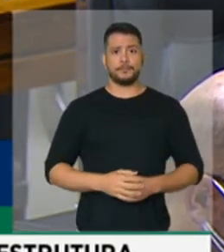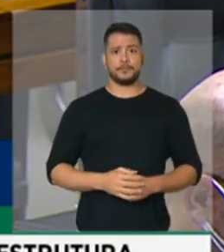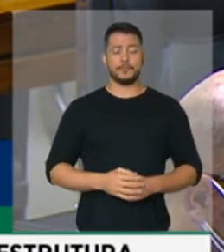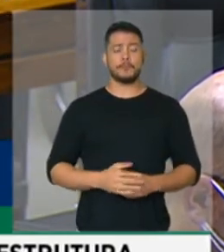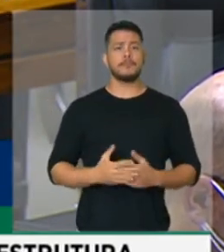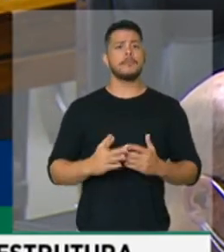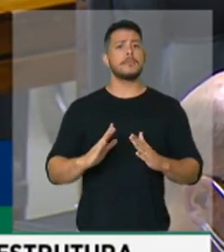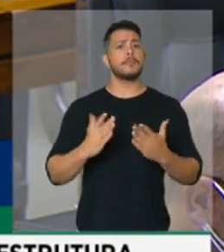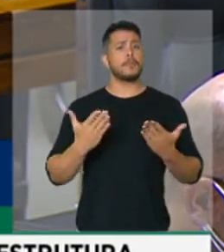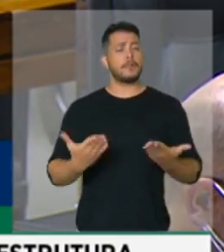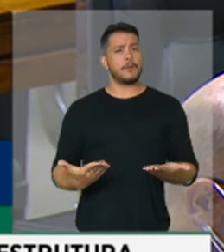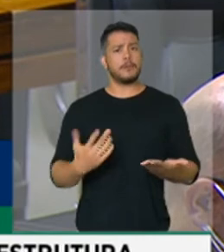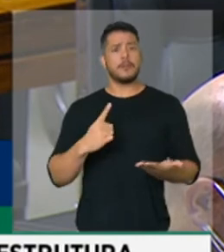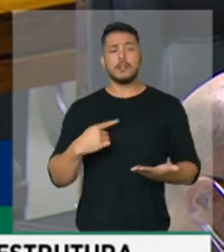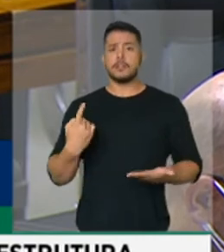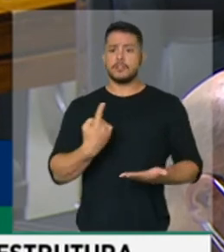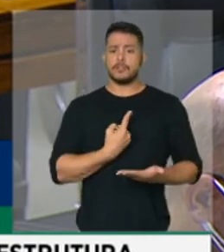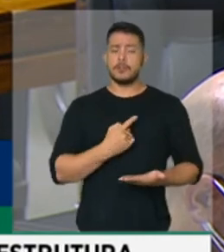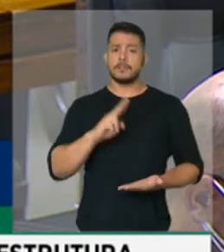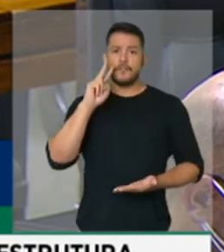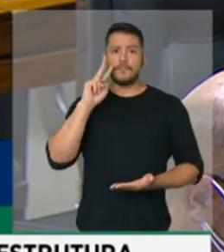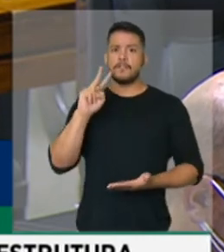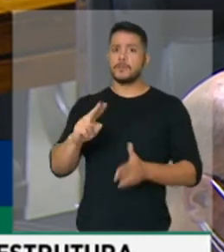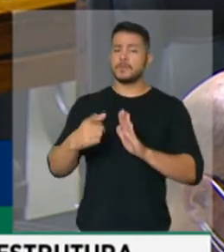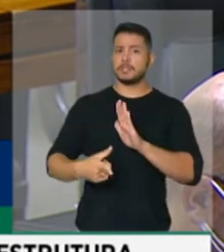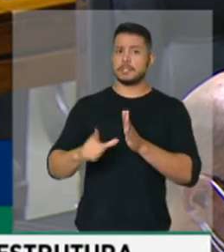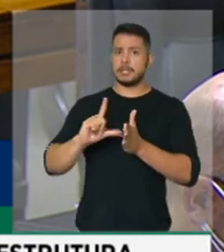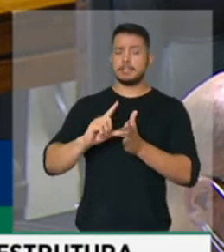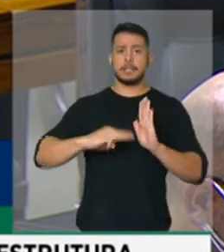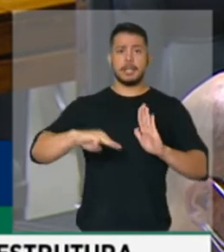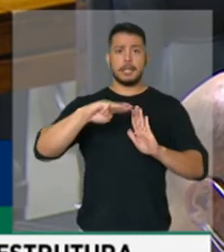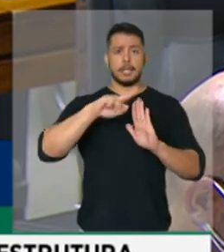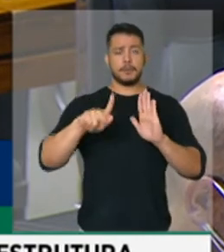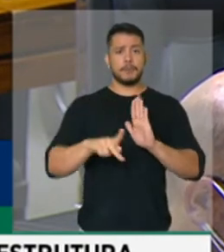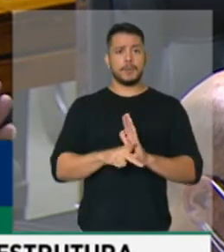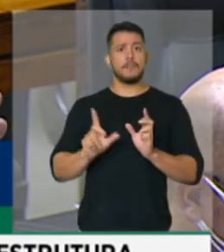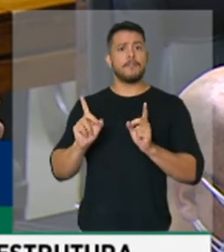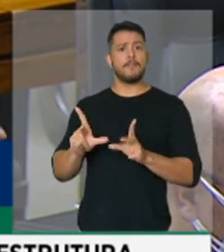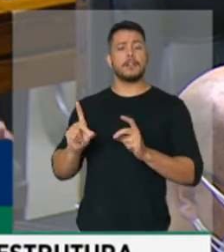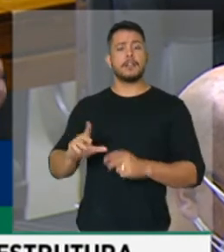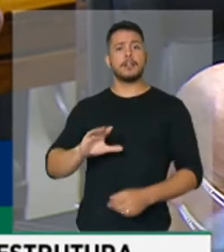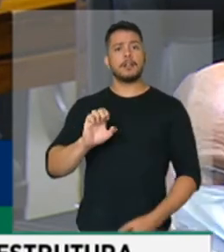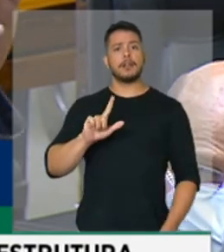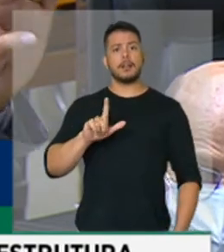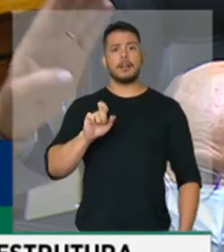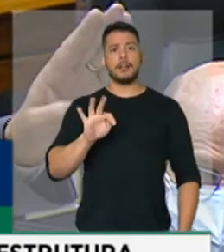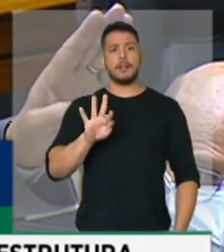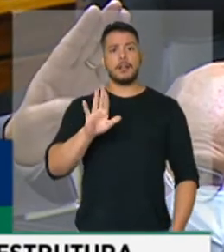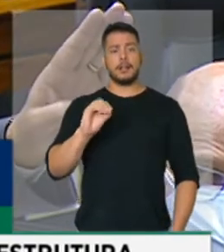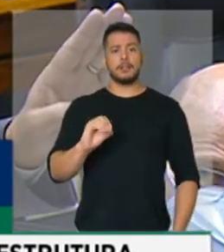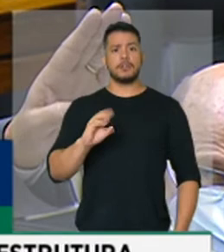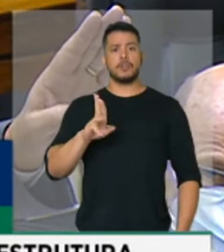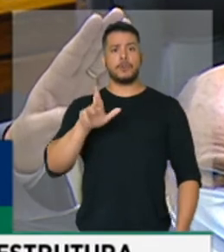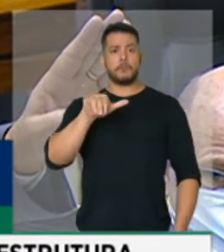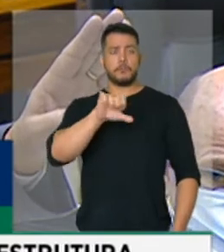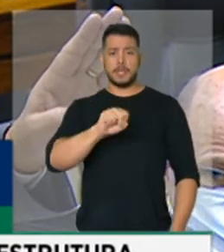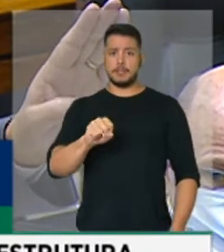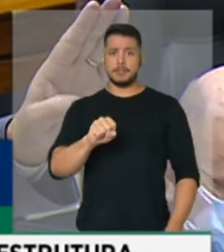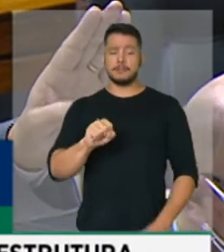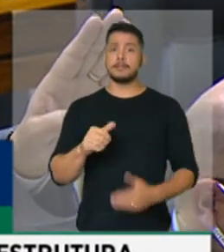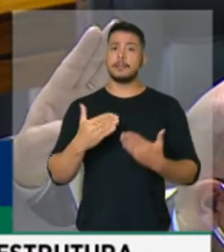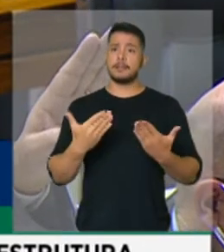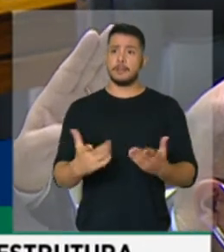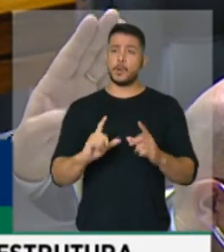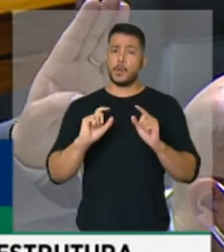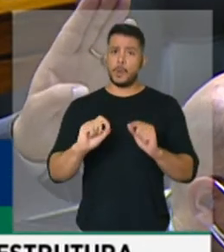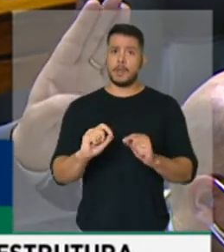Agora mesmo nós vimos a medida provisória de privatização da Eletrobras. Nela, o BNDES joga um papel,